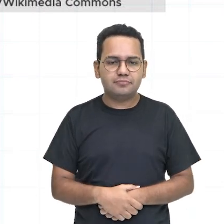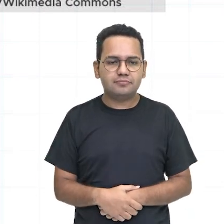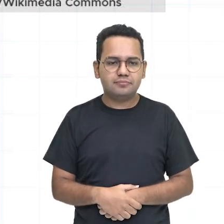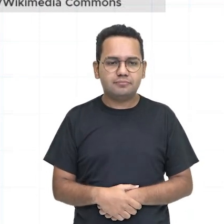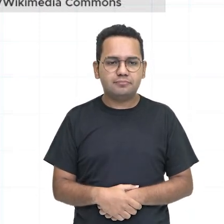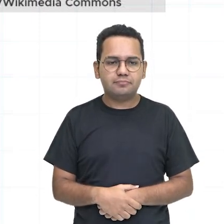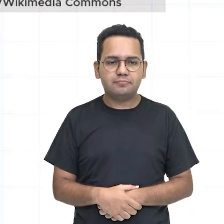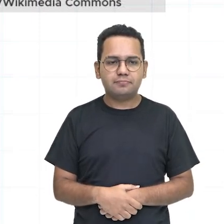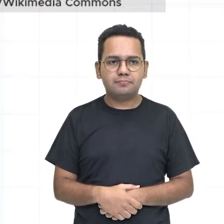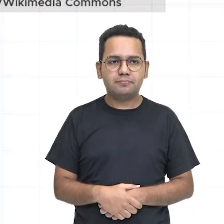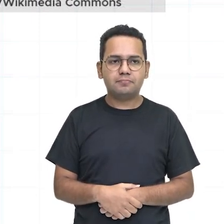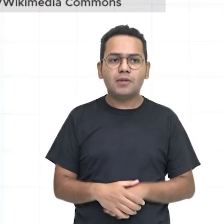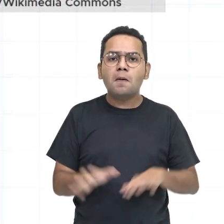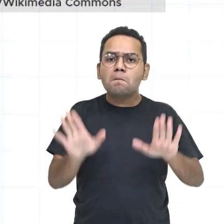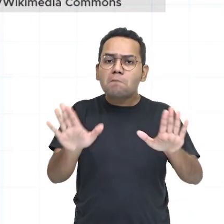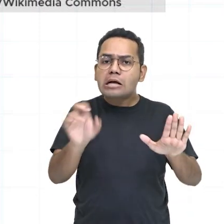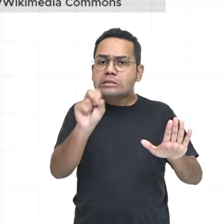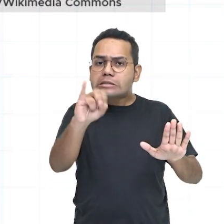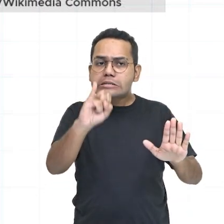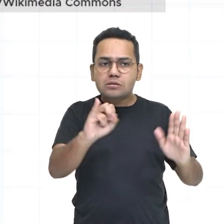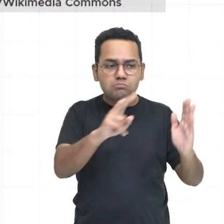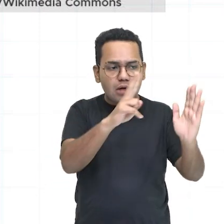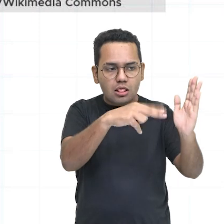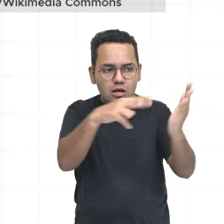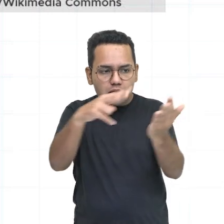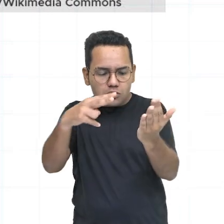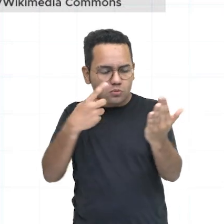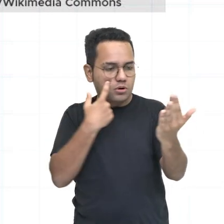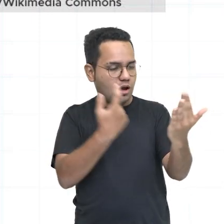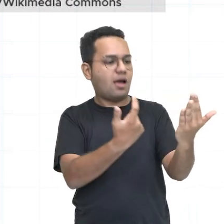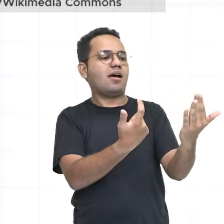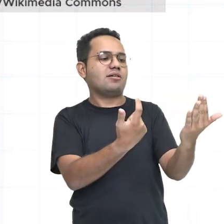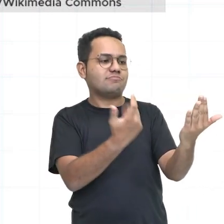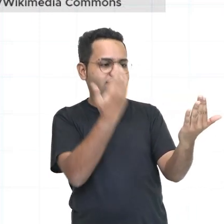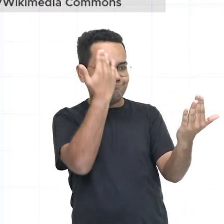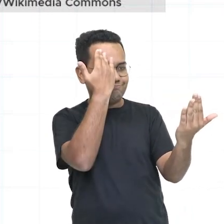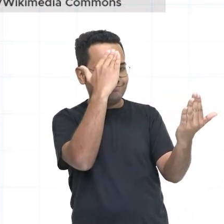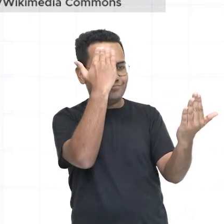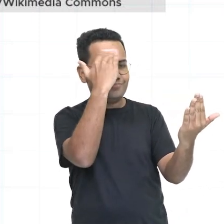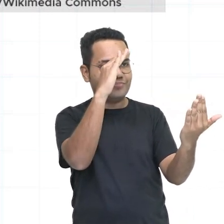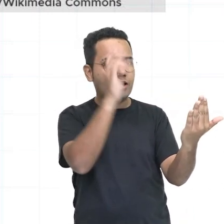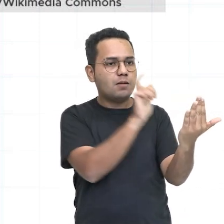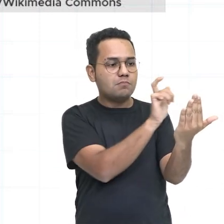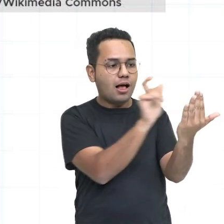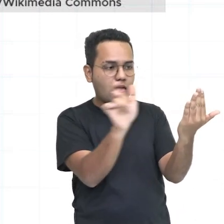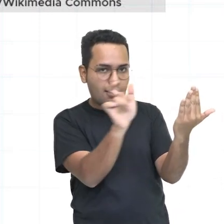começo a esmiuçar o texto e eu começo a entender que